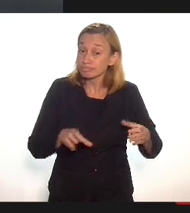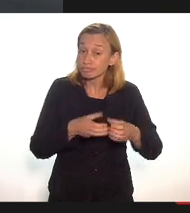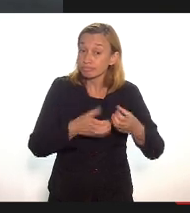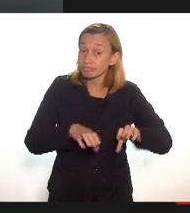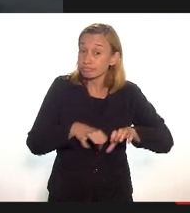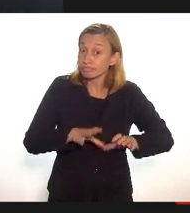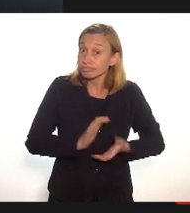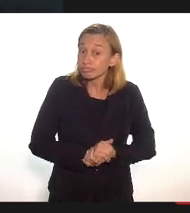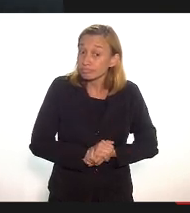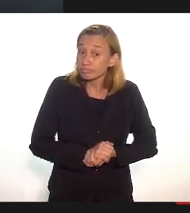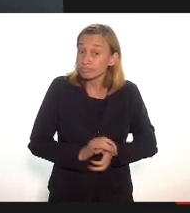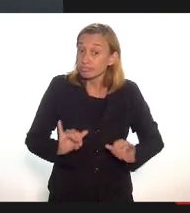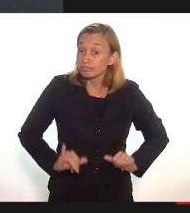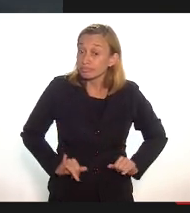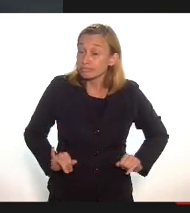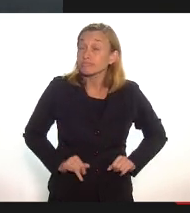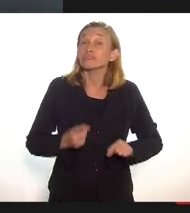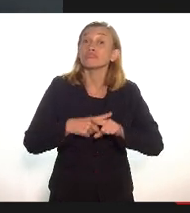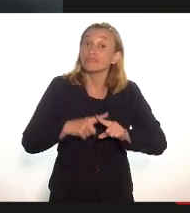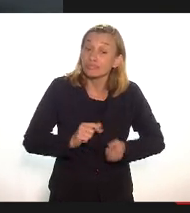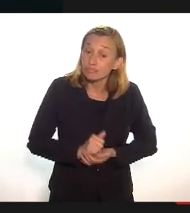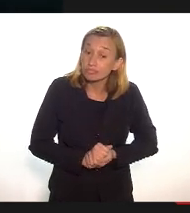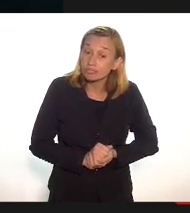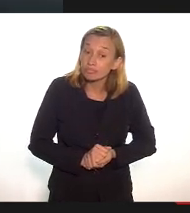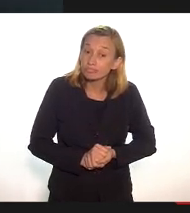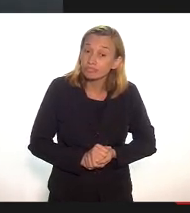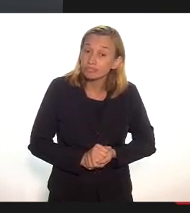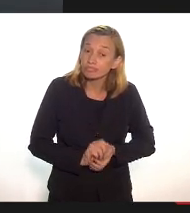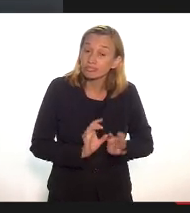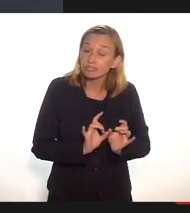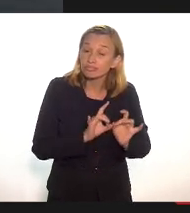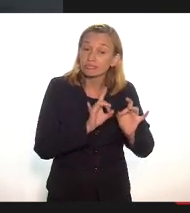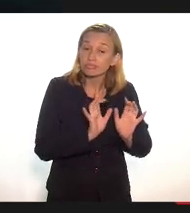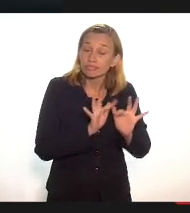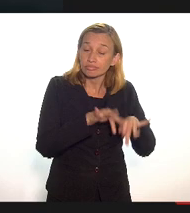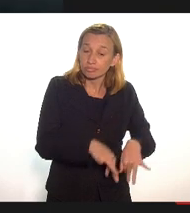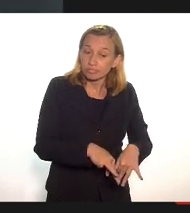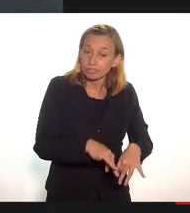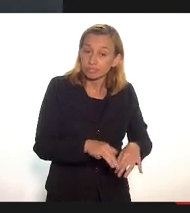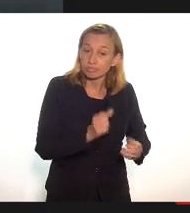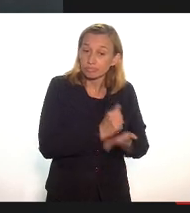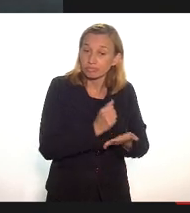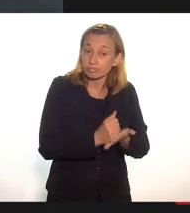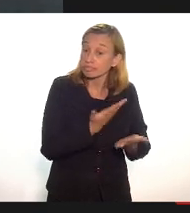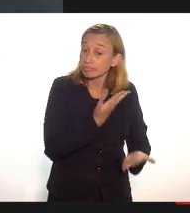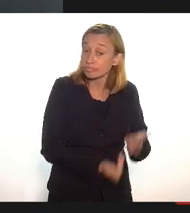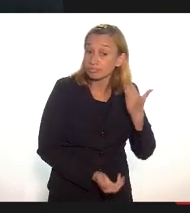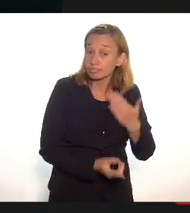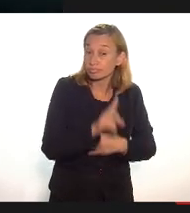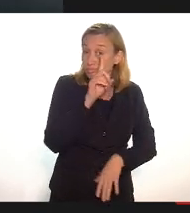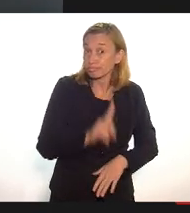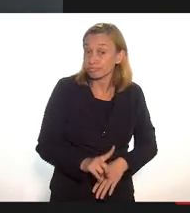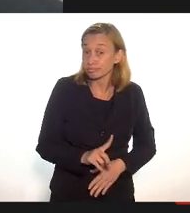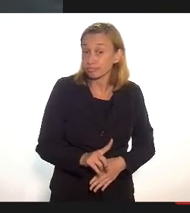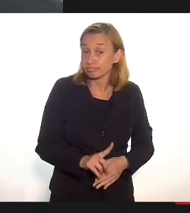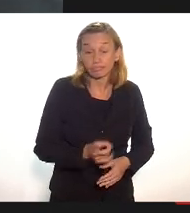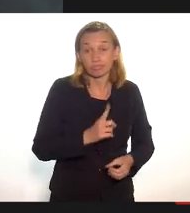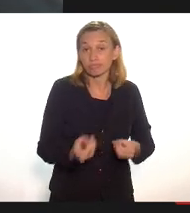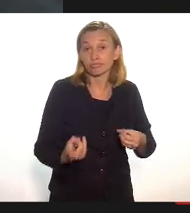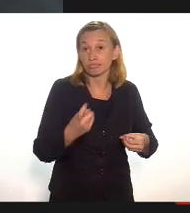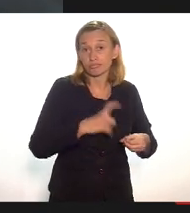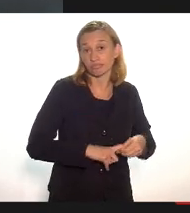público, sofrendo porque a cada fim de contrato eles perdem direitos e não são